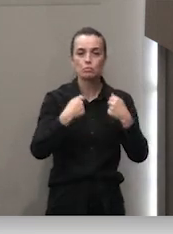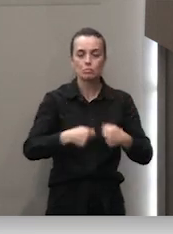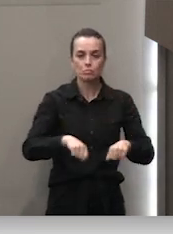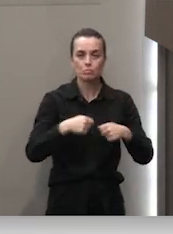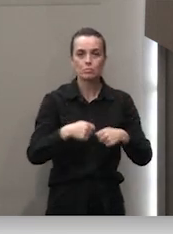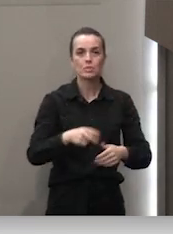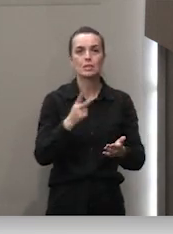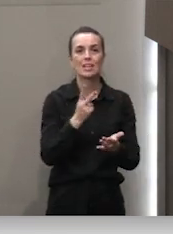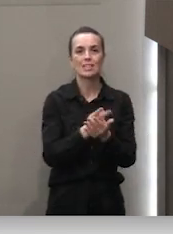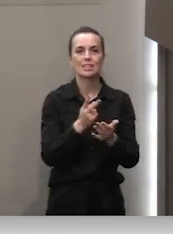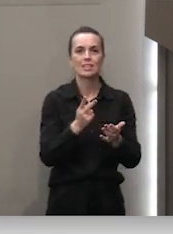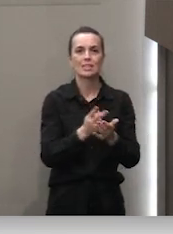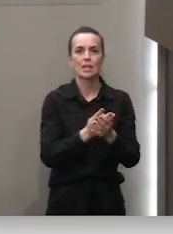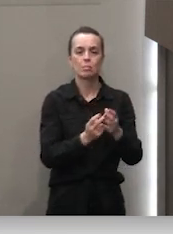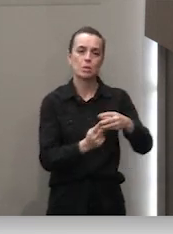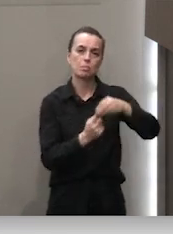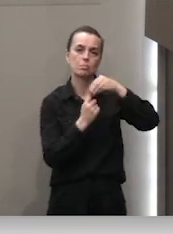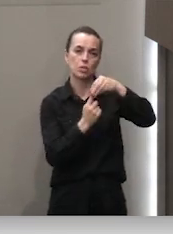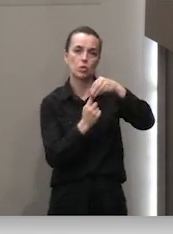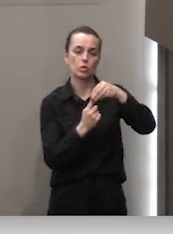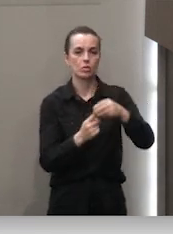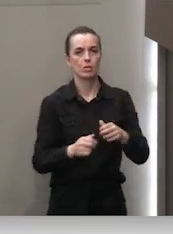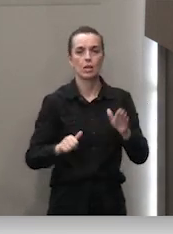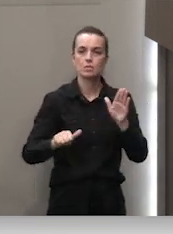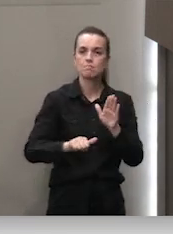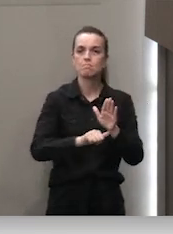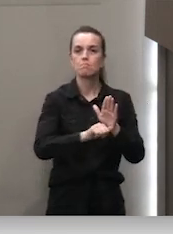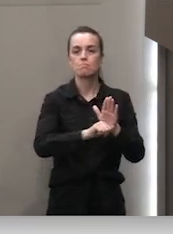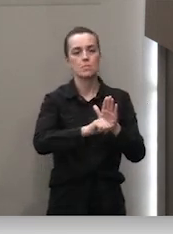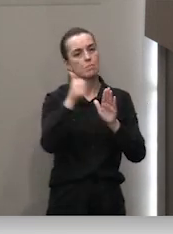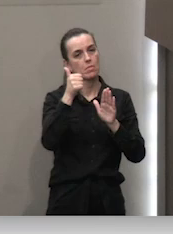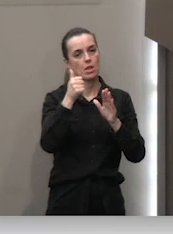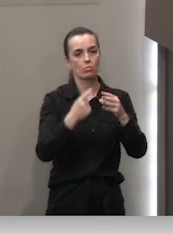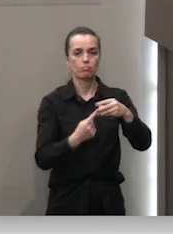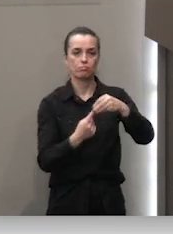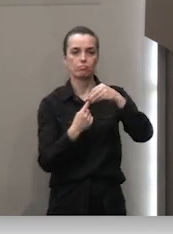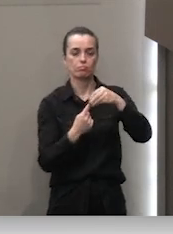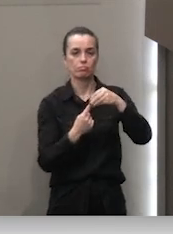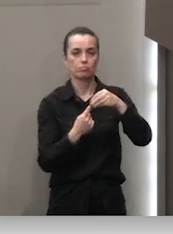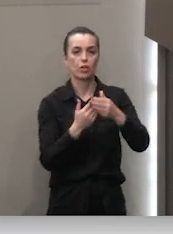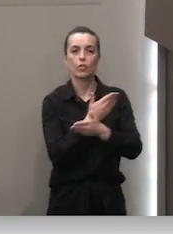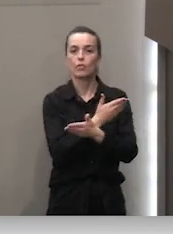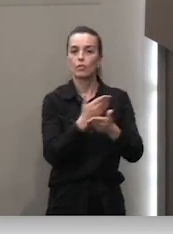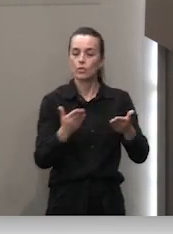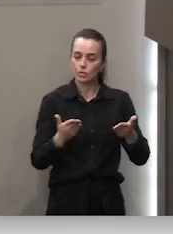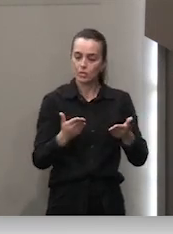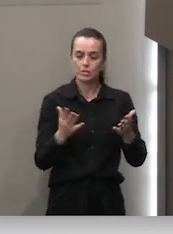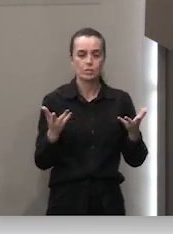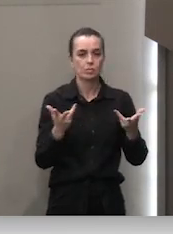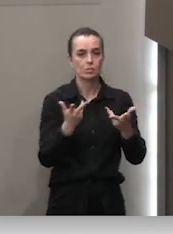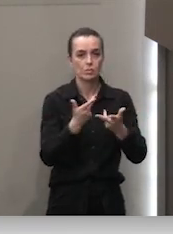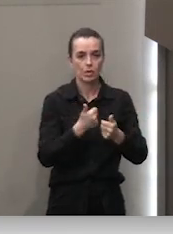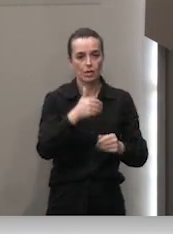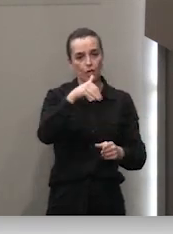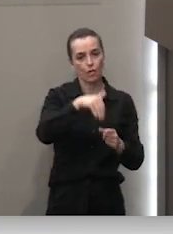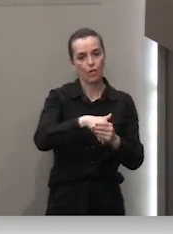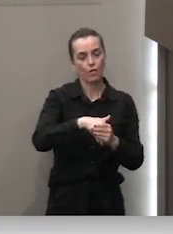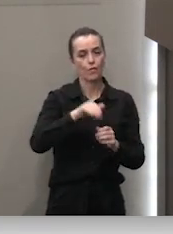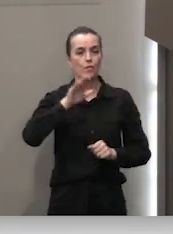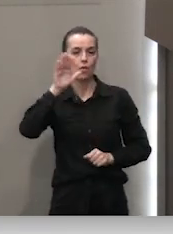sempre em primeiro lugar, vereadora Regina. Sempre em primeiro lugar. Tenham todos um excelente pleito,